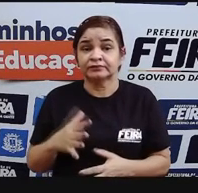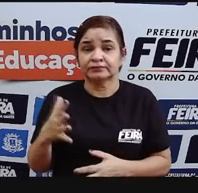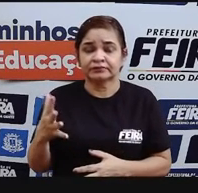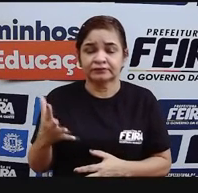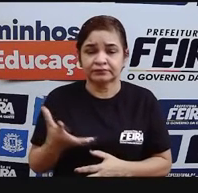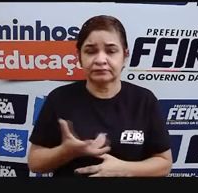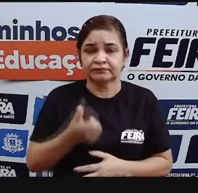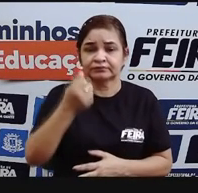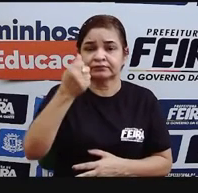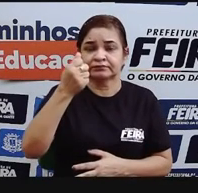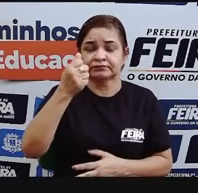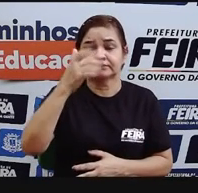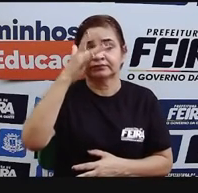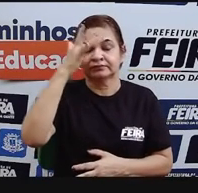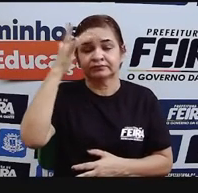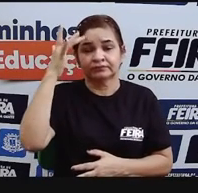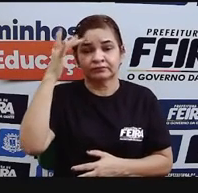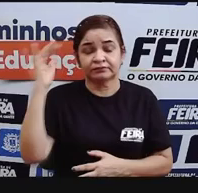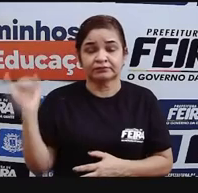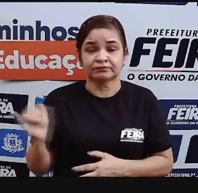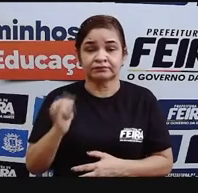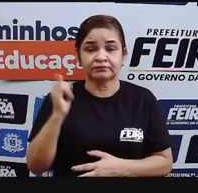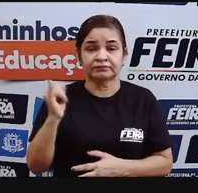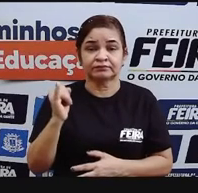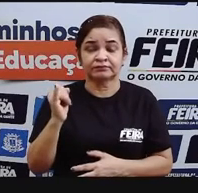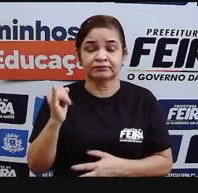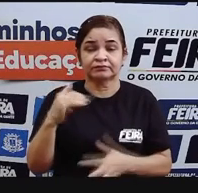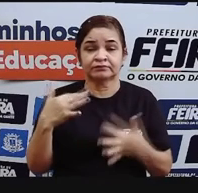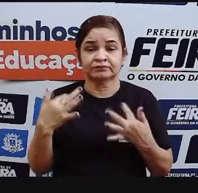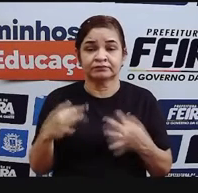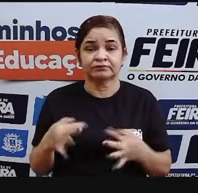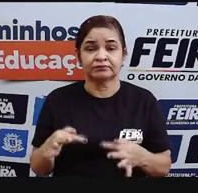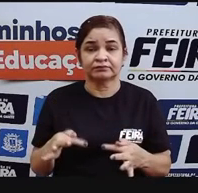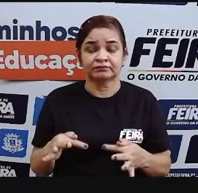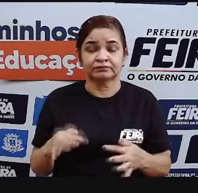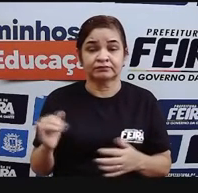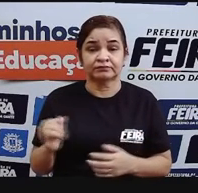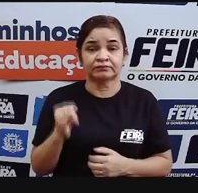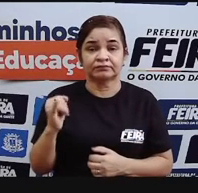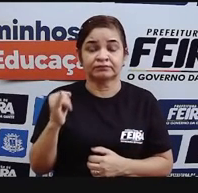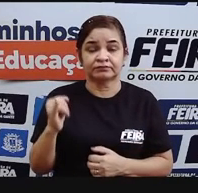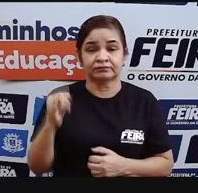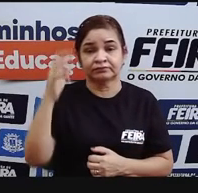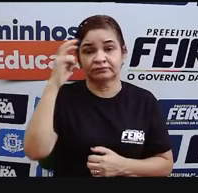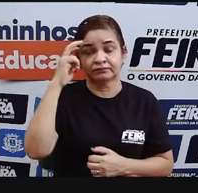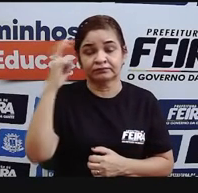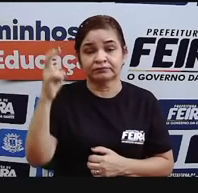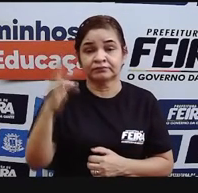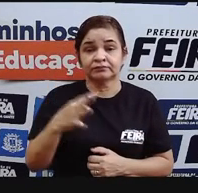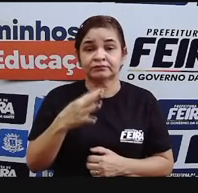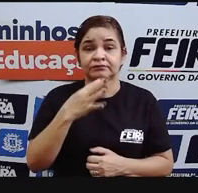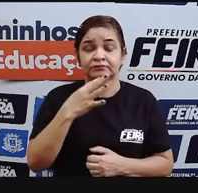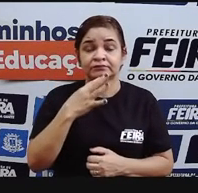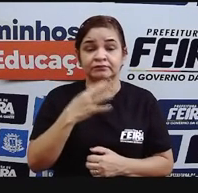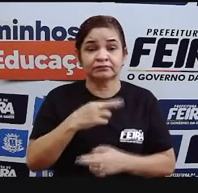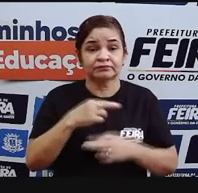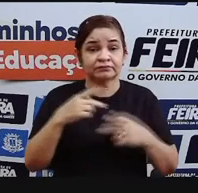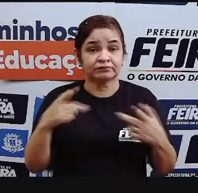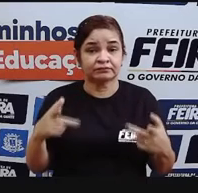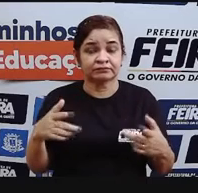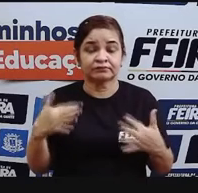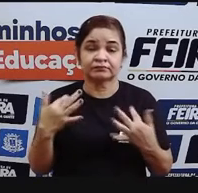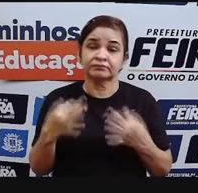habilidosíssima, gente, programadora. Programadora digital, né? Habilidosa nas tecnologias